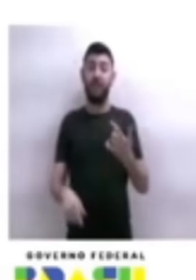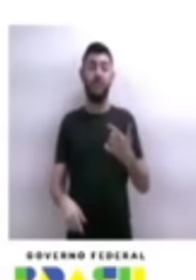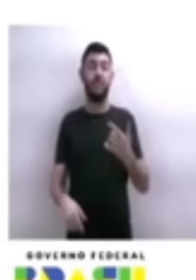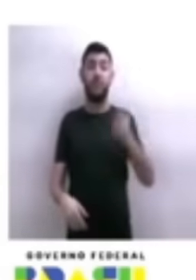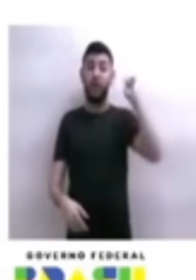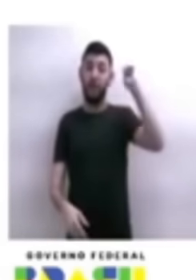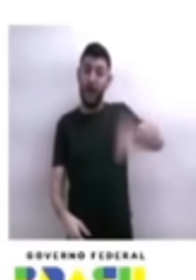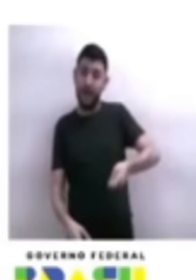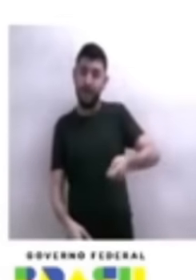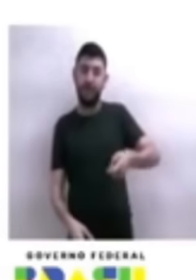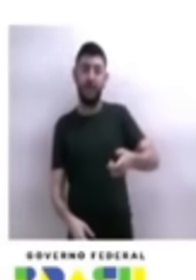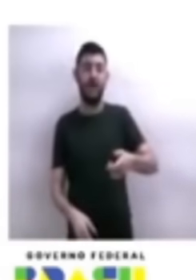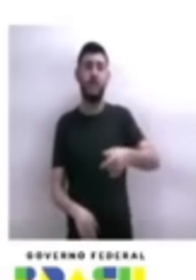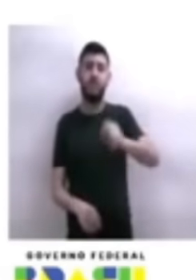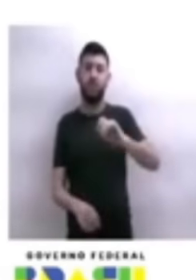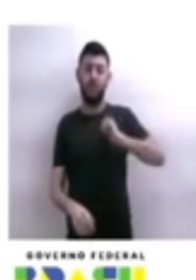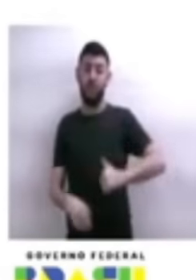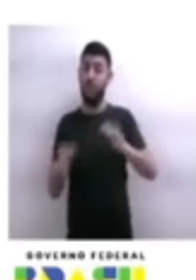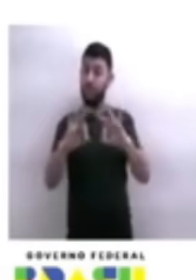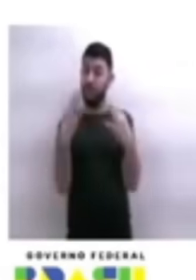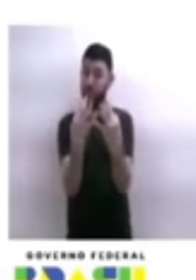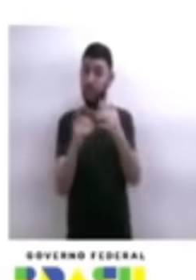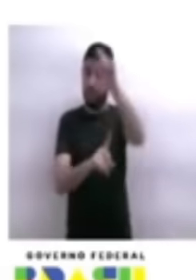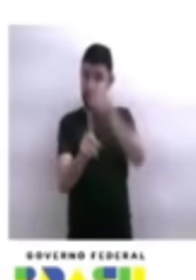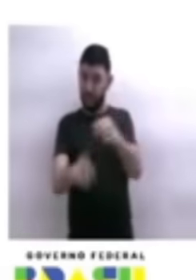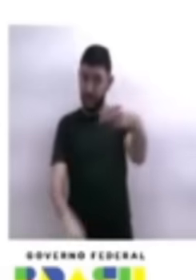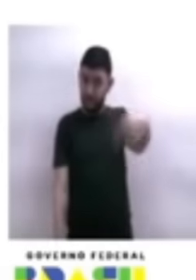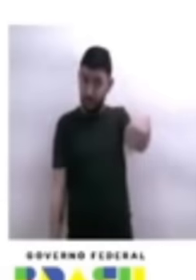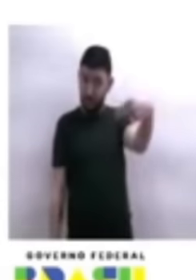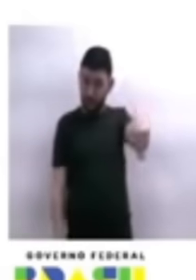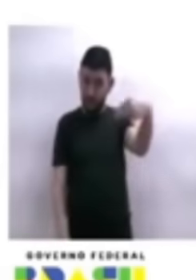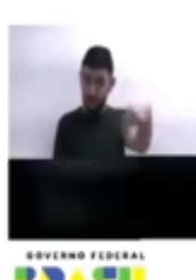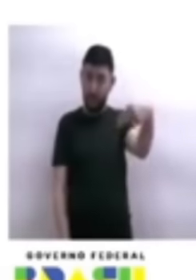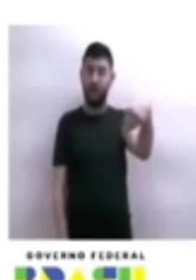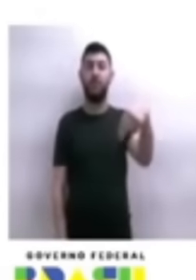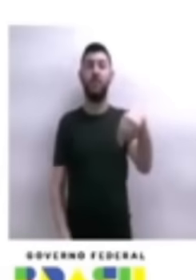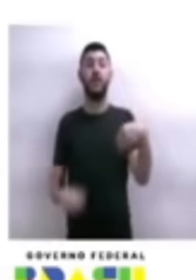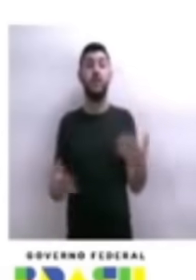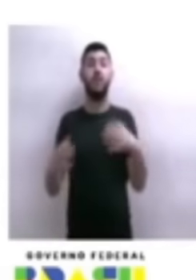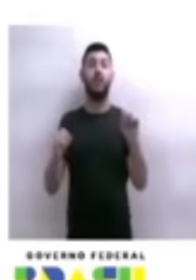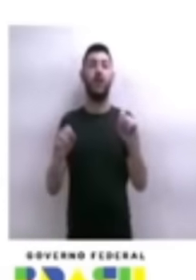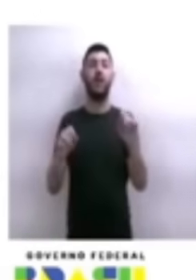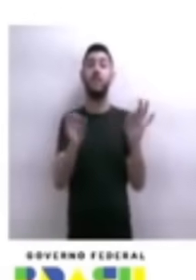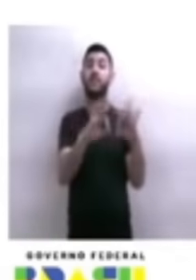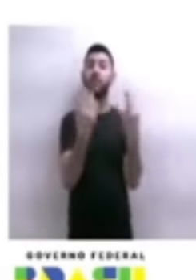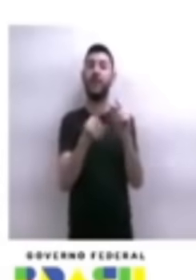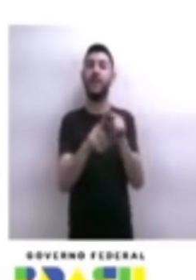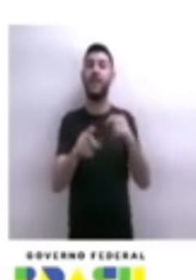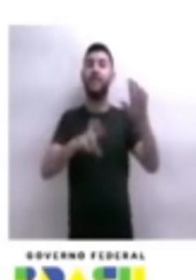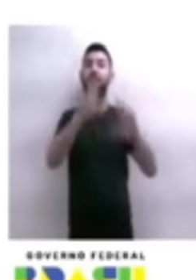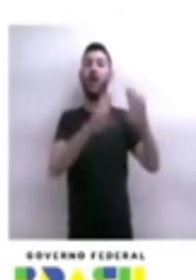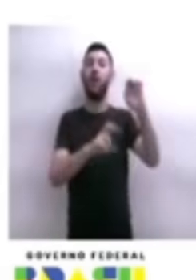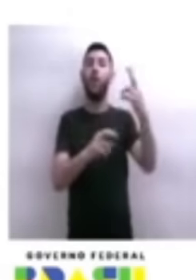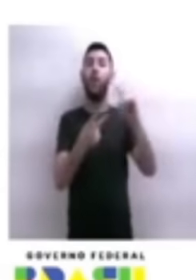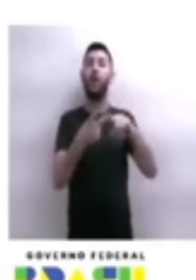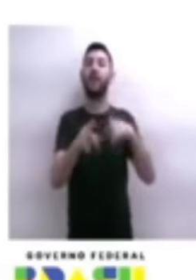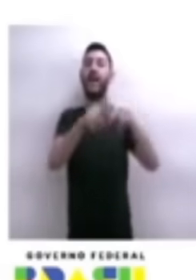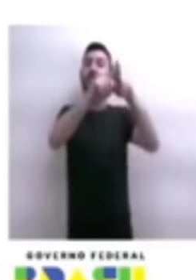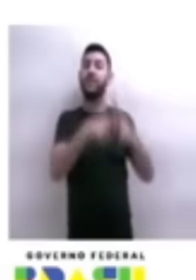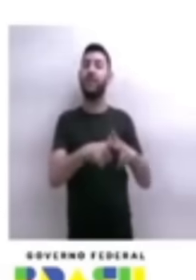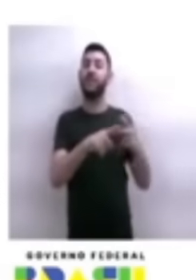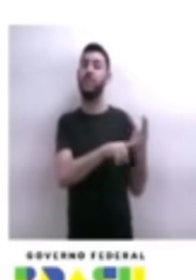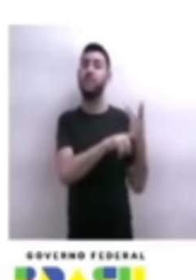neste mês de novembro. Ainda podem, tanto as famílias da averiguação quanto da revisão, buscar atendimento,